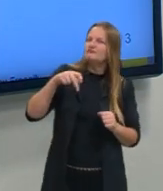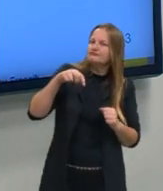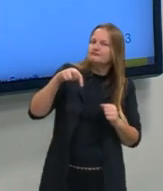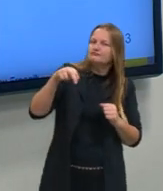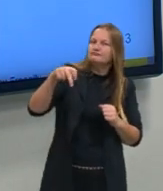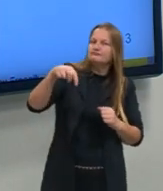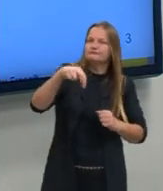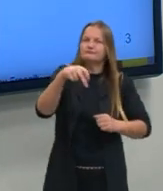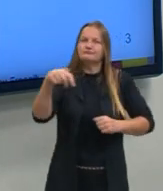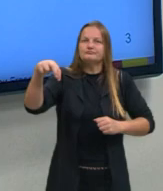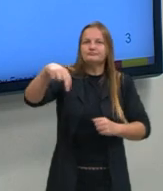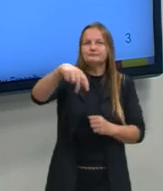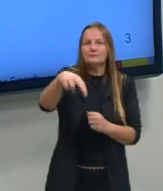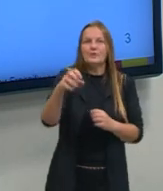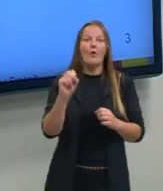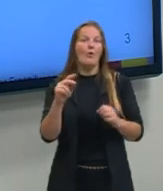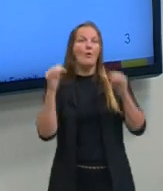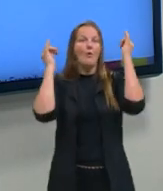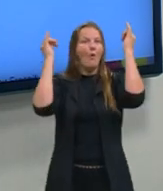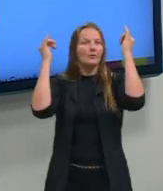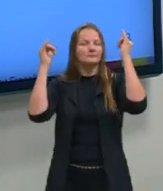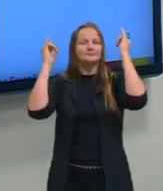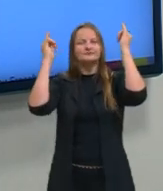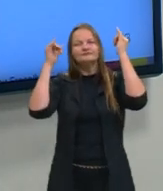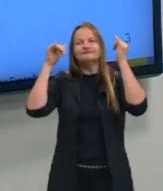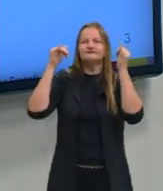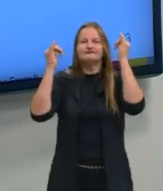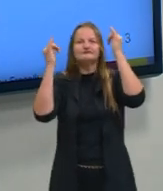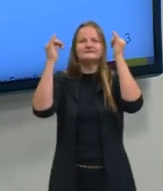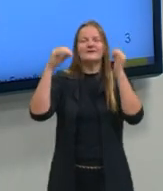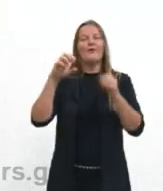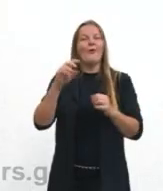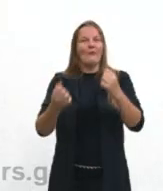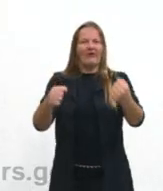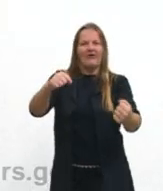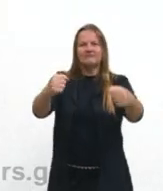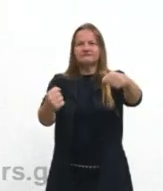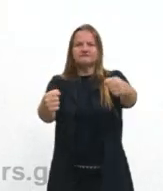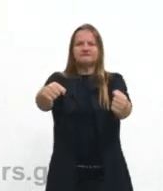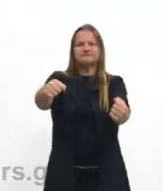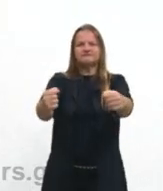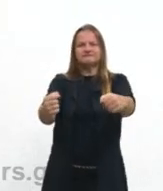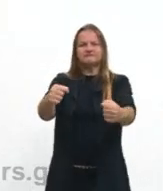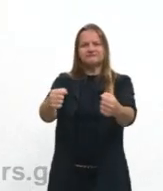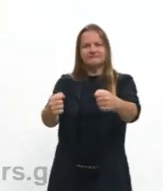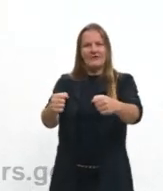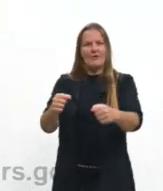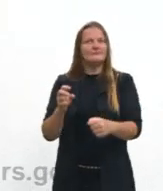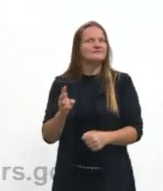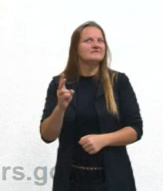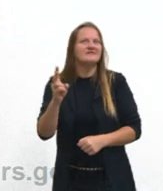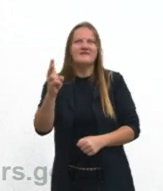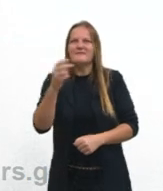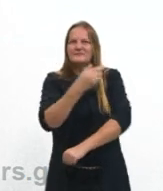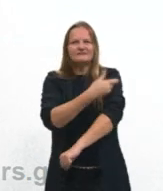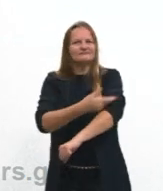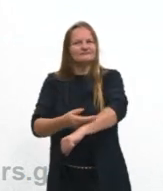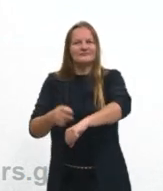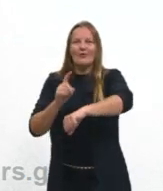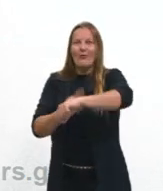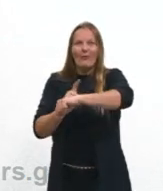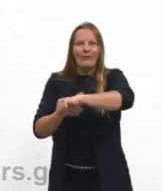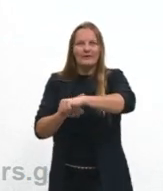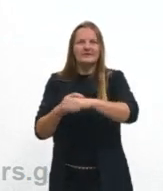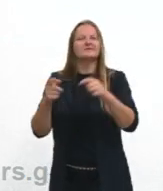se você vai de ônibus ou de carro né então a gente se e cuidando das horas e também a nossa